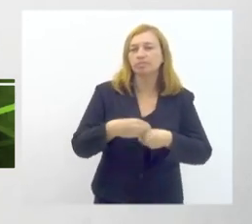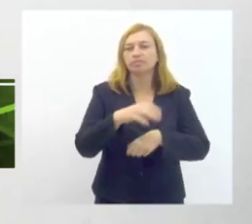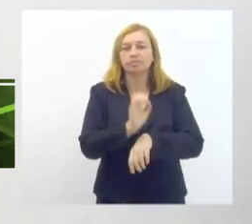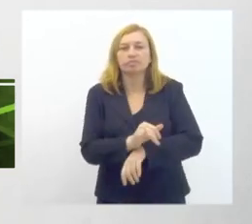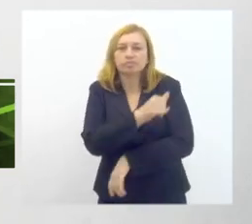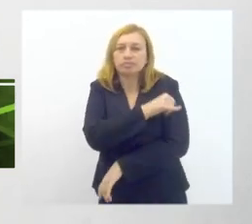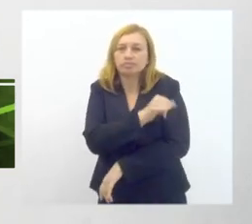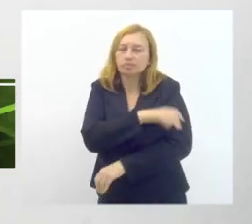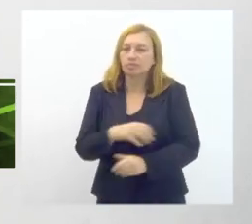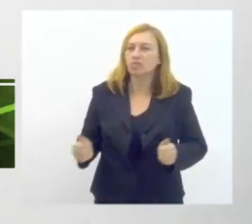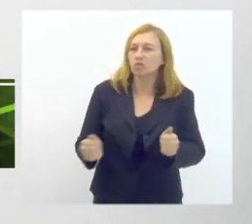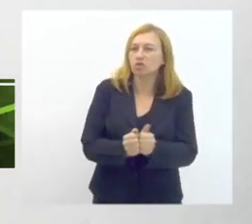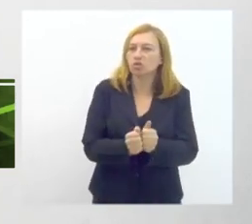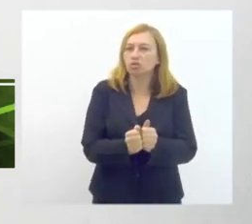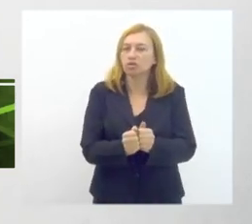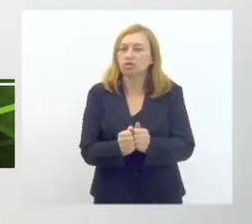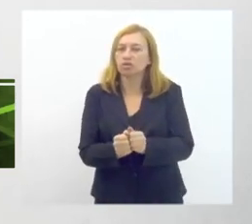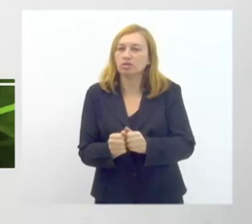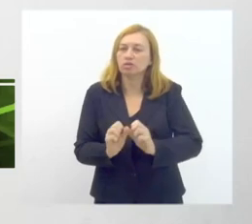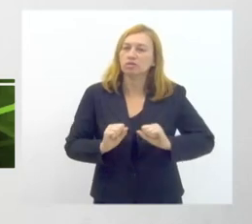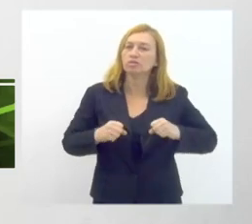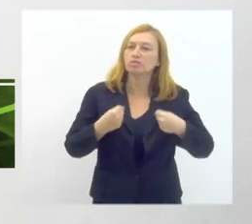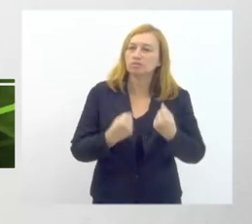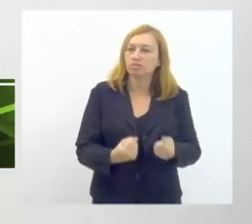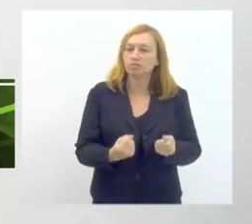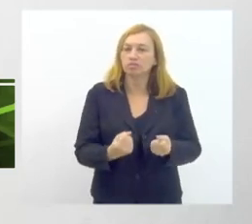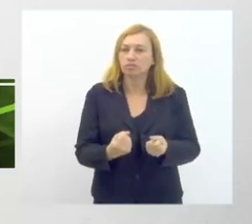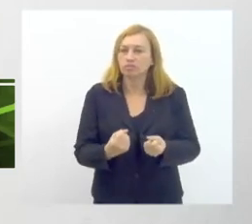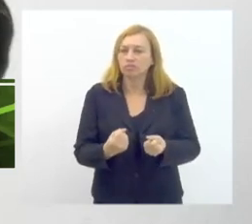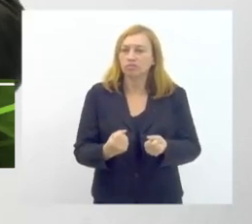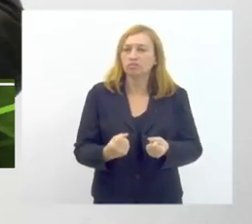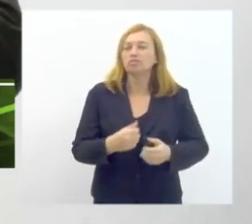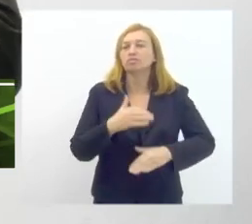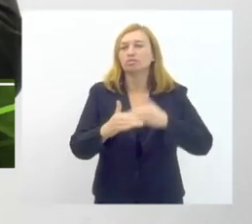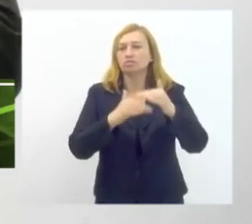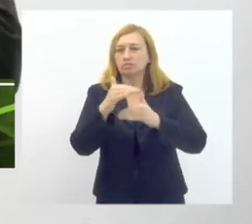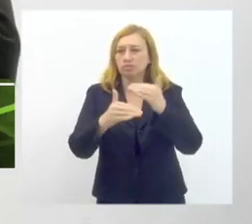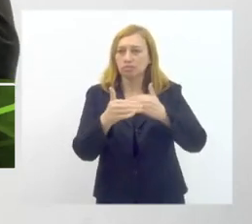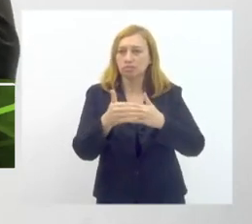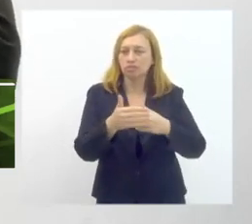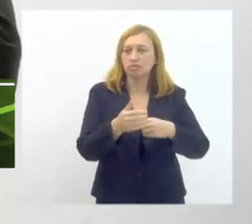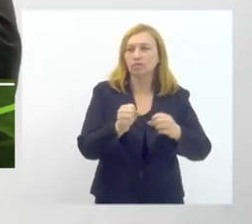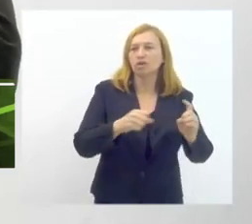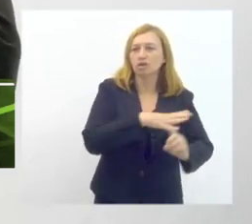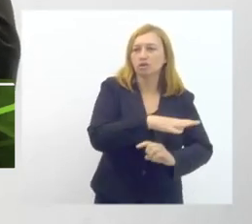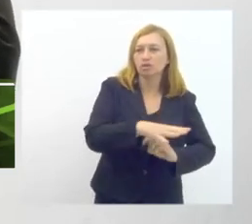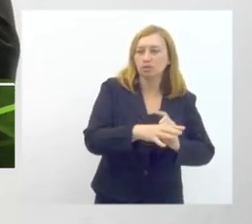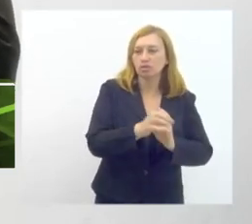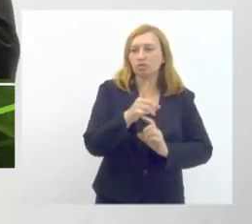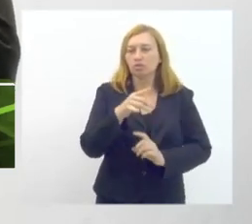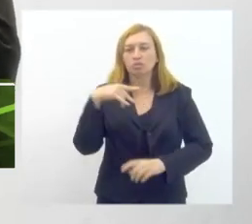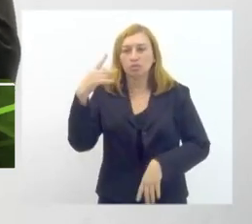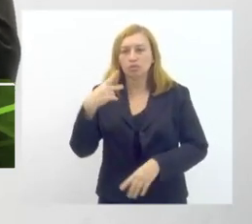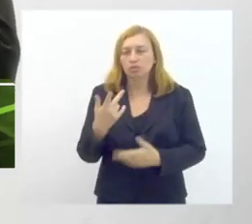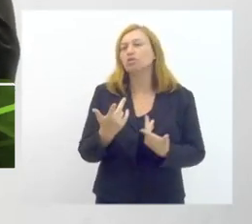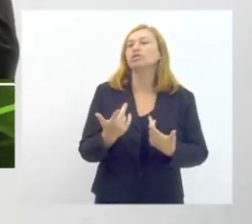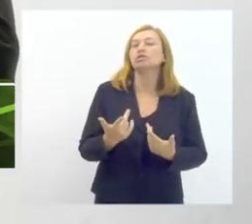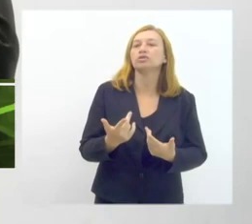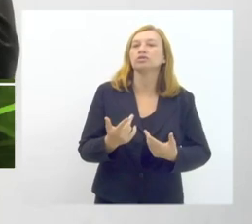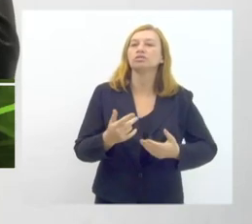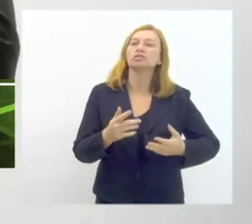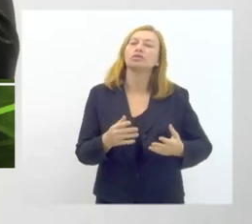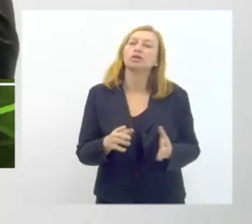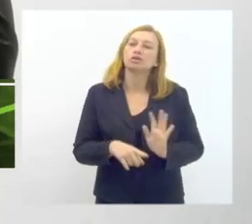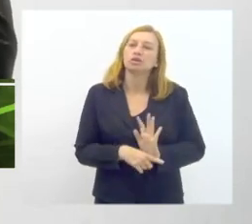Janeiro juntos irão promover o fortalecimento dos ideais sociopolíticos com o desenvolvimento de políticas públicas que beneficiarão a